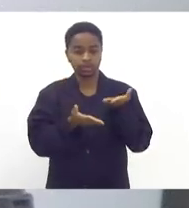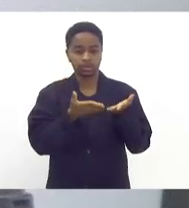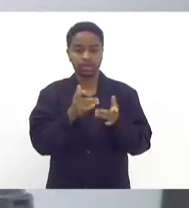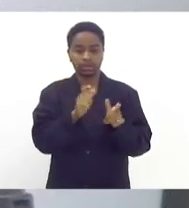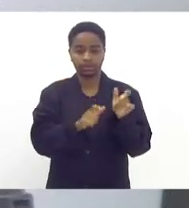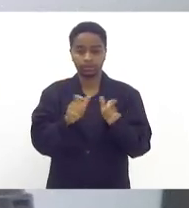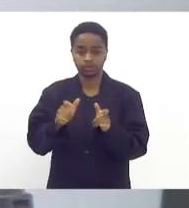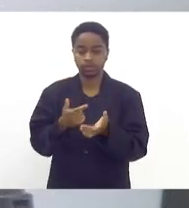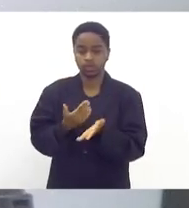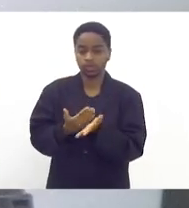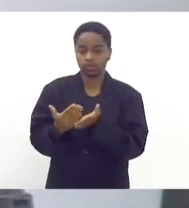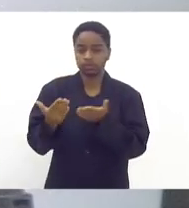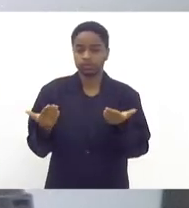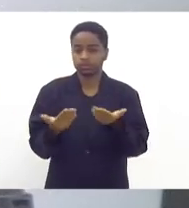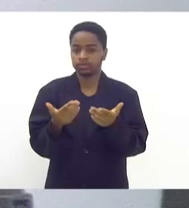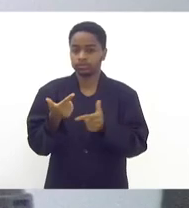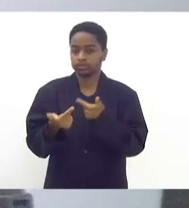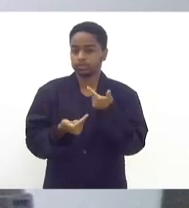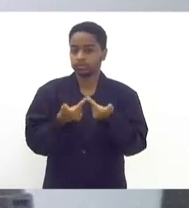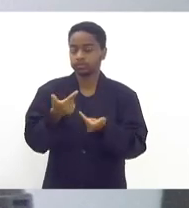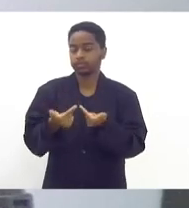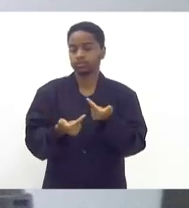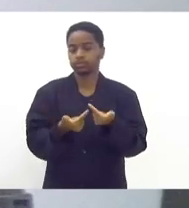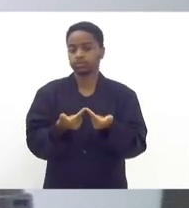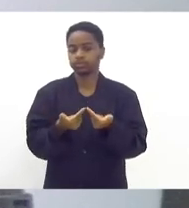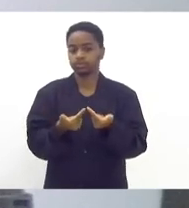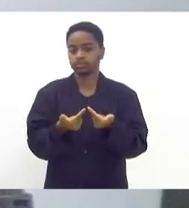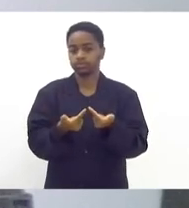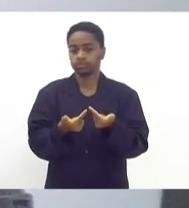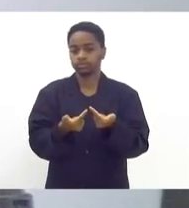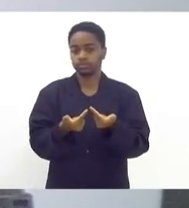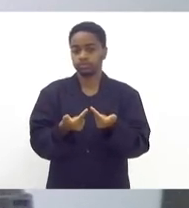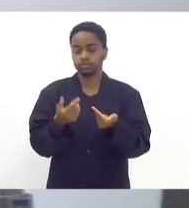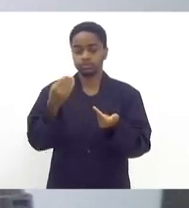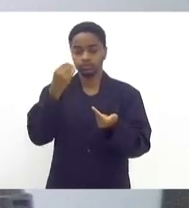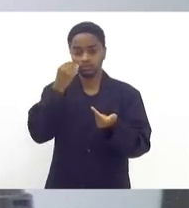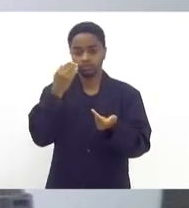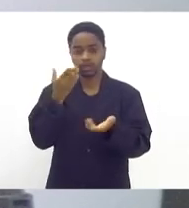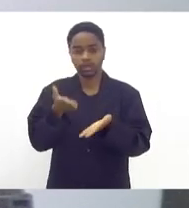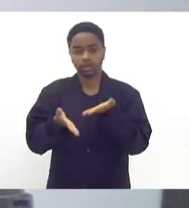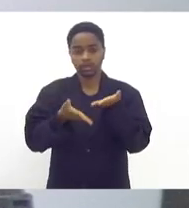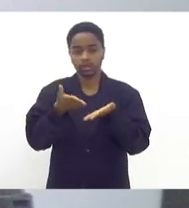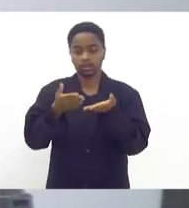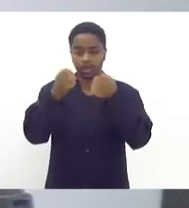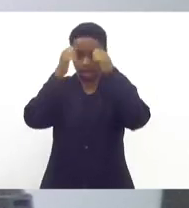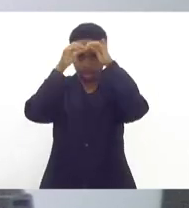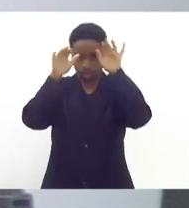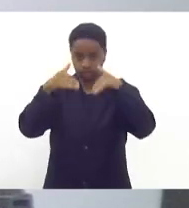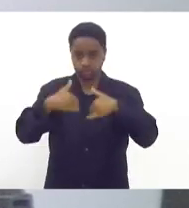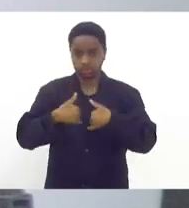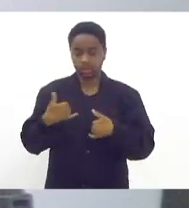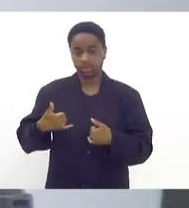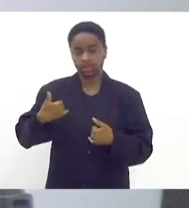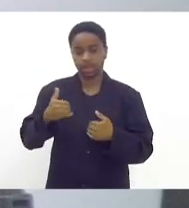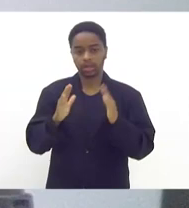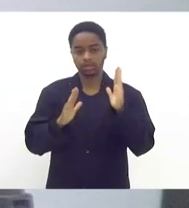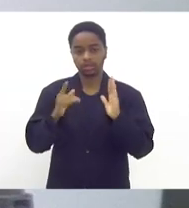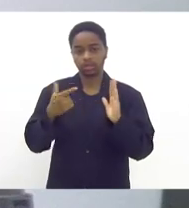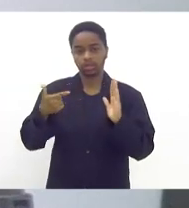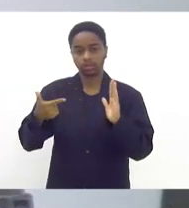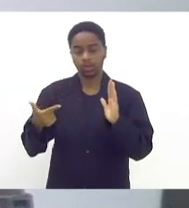um trabalho agora iniciou um trabalho para atender autistas de 2 a 6 anos